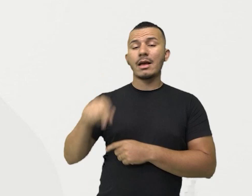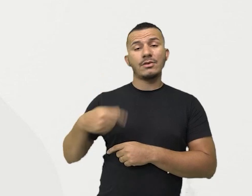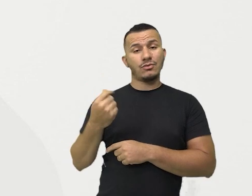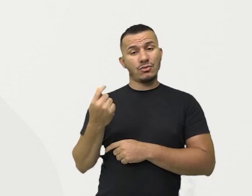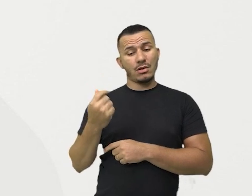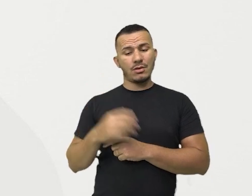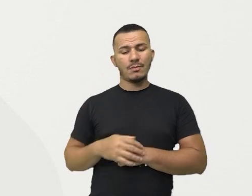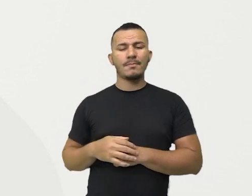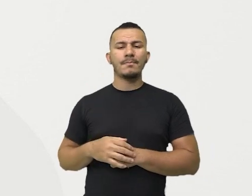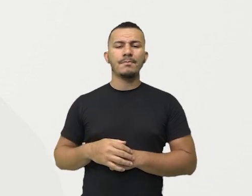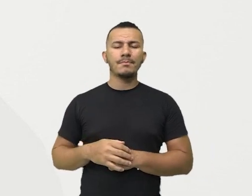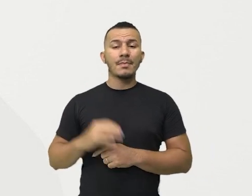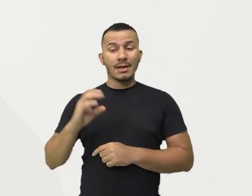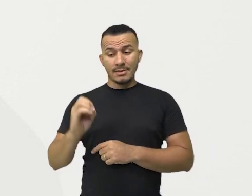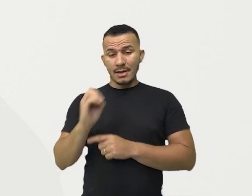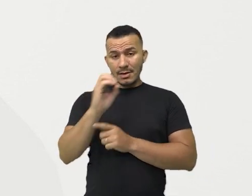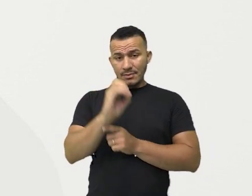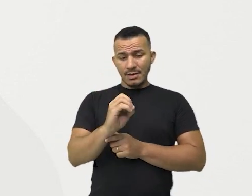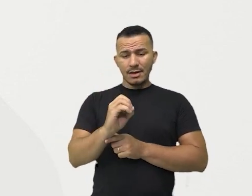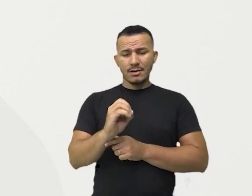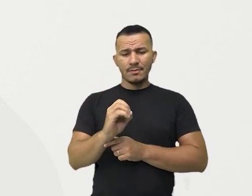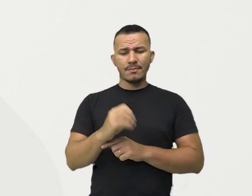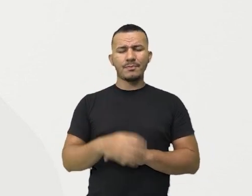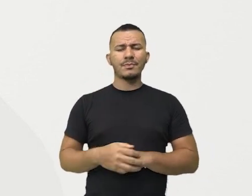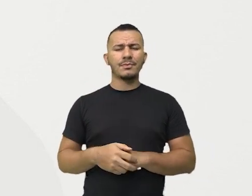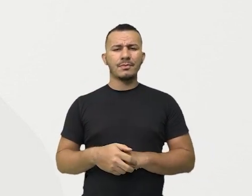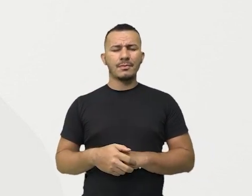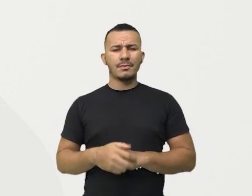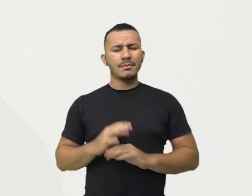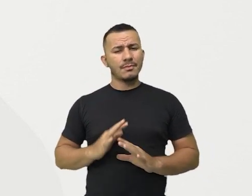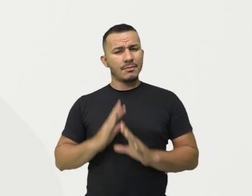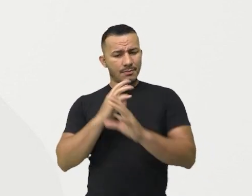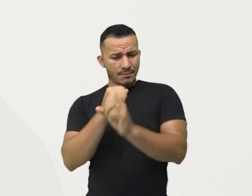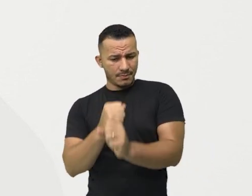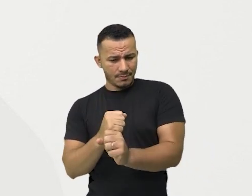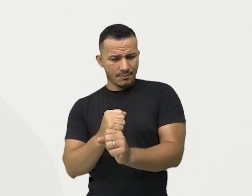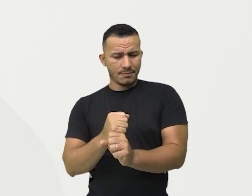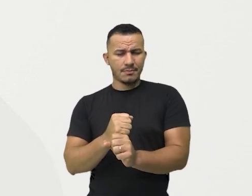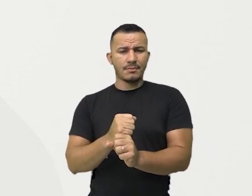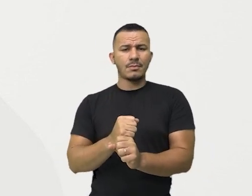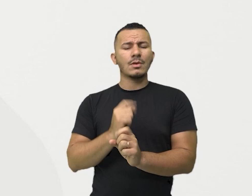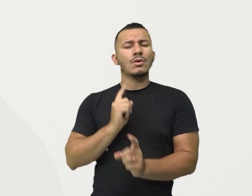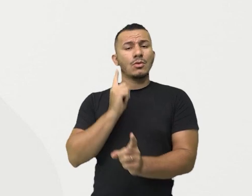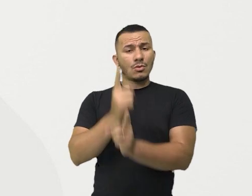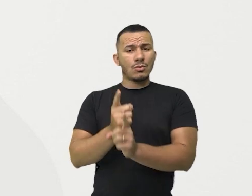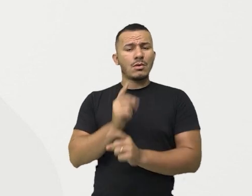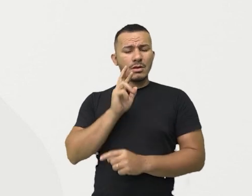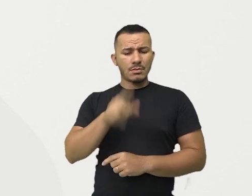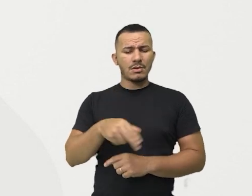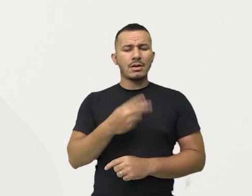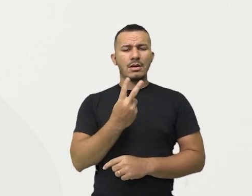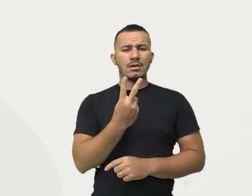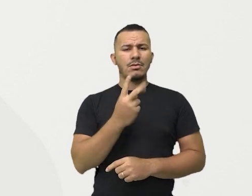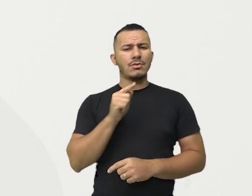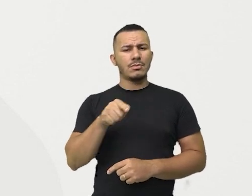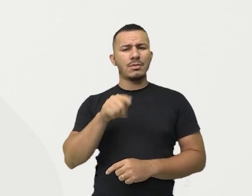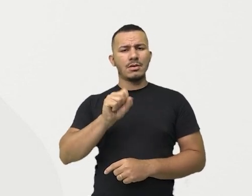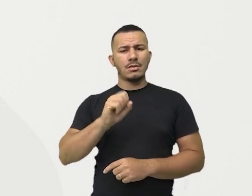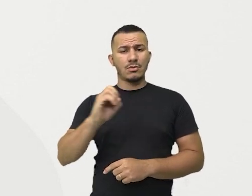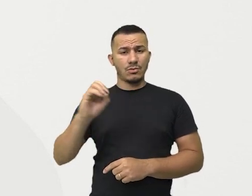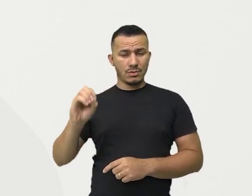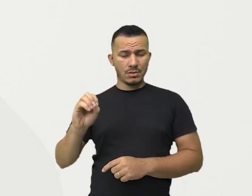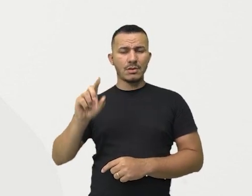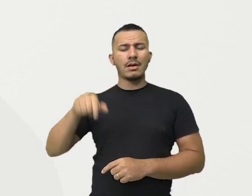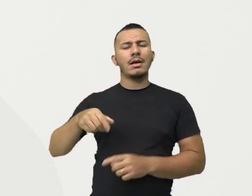aqui ficou 12 menos 8, menos 4, aqui dá 8, aqui nós ficamos com 2, então ficou 2.800, esse foi